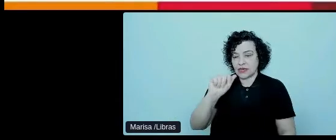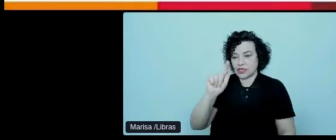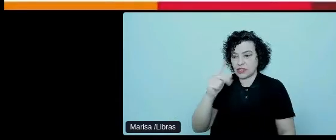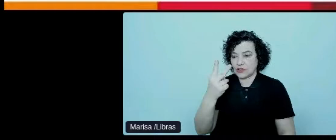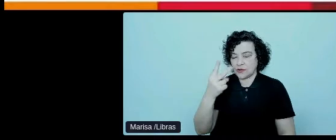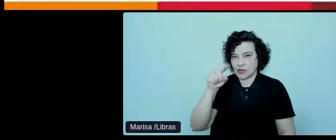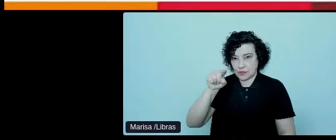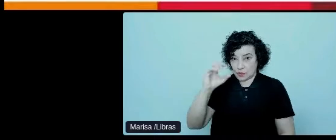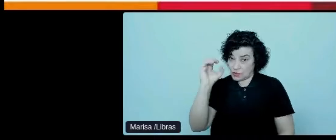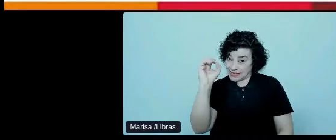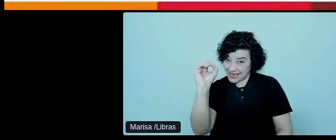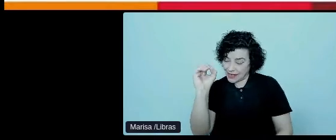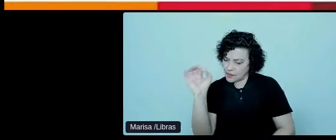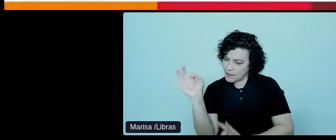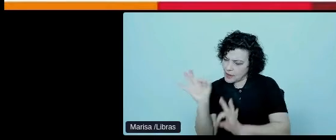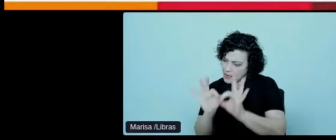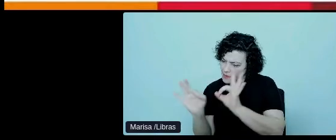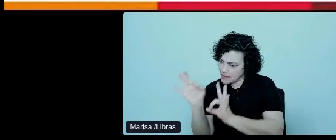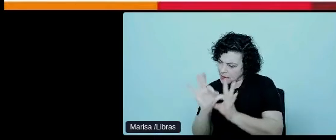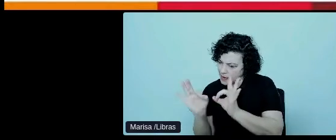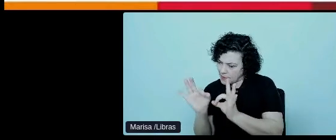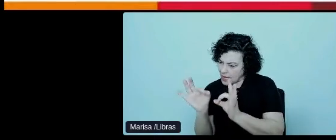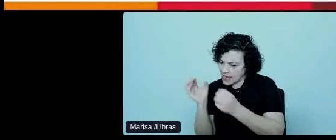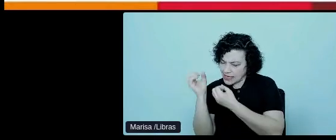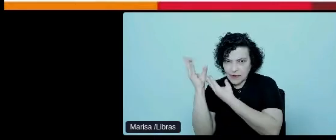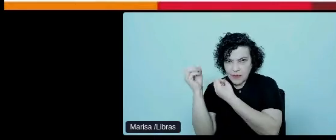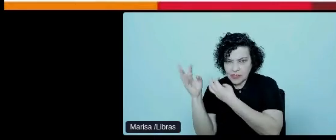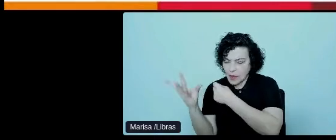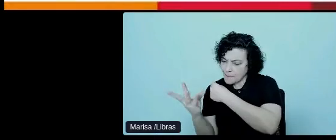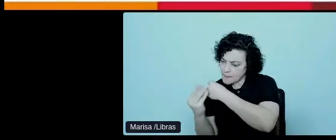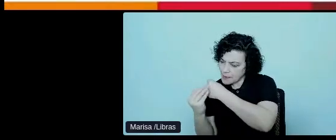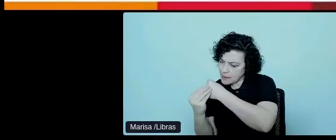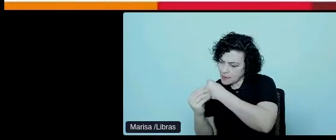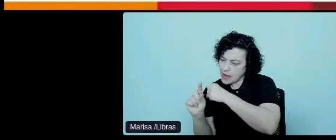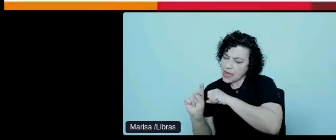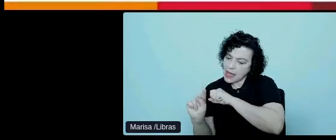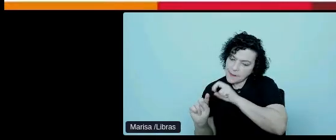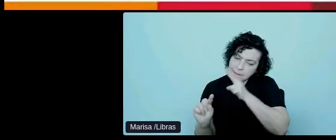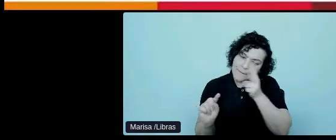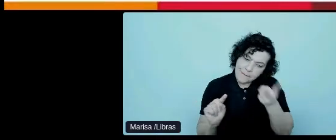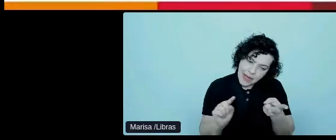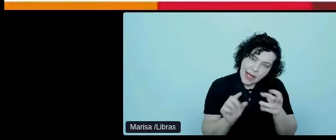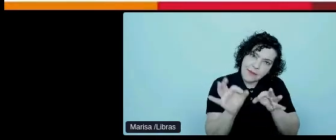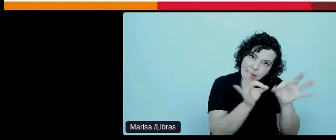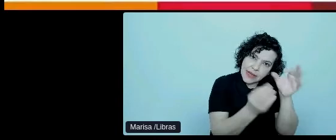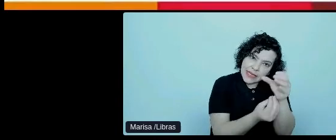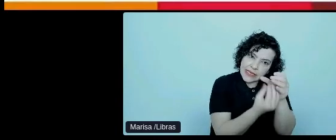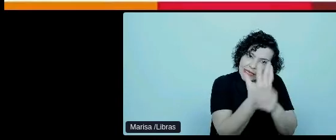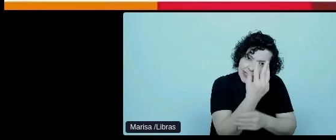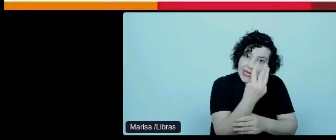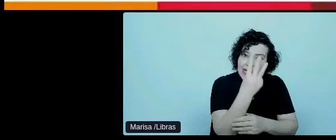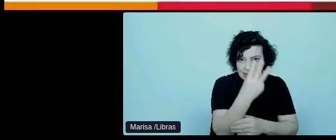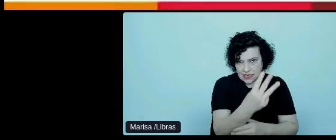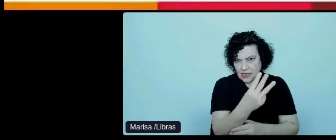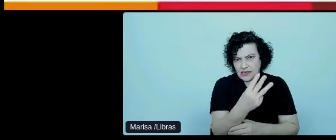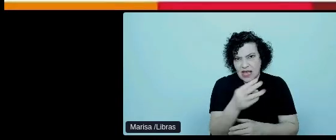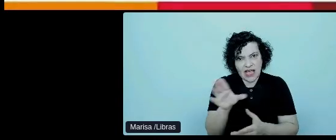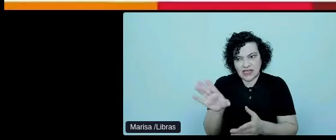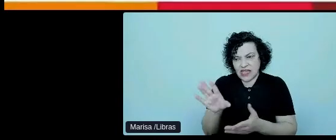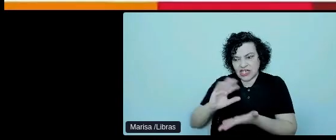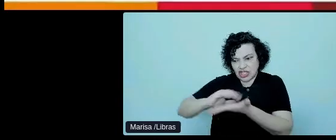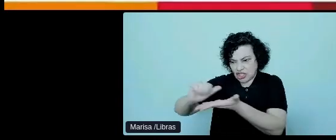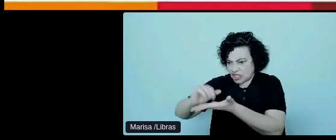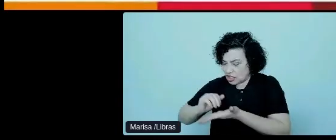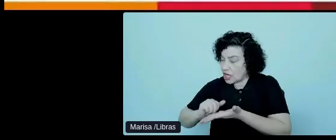construir a 3, né? Eles não simplesmente jogaram fora, não. Vamos pegar tudo que deu certo, vamos trazer